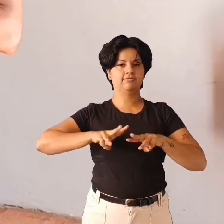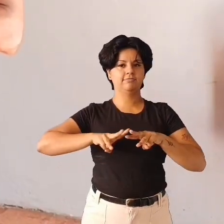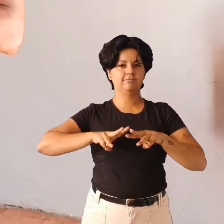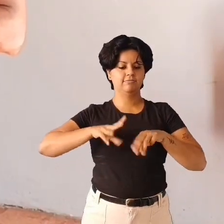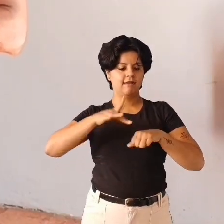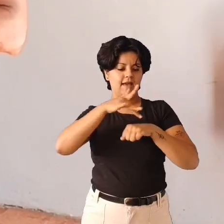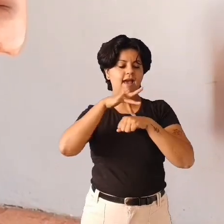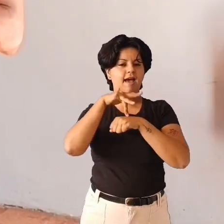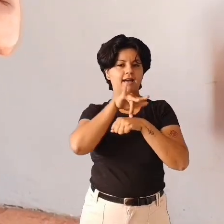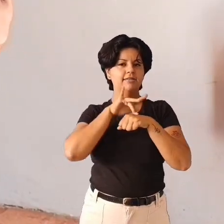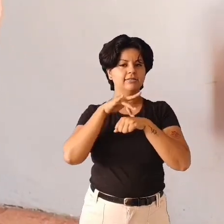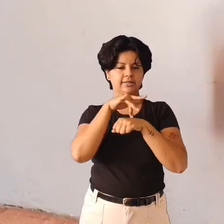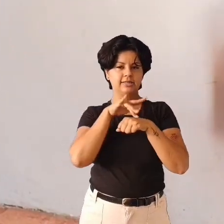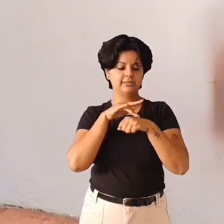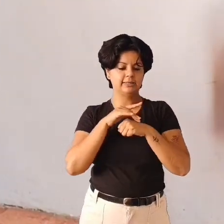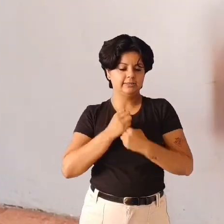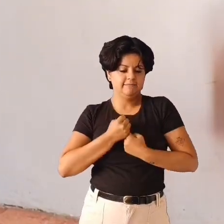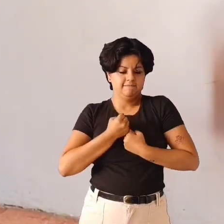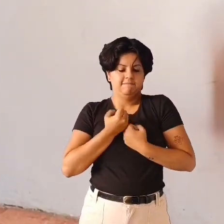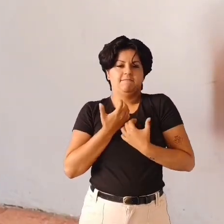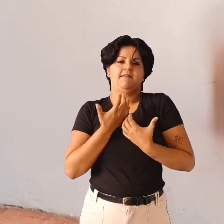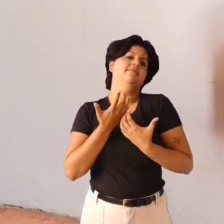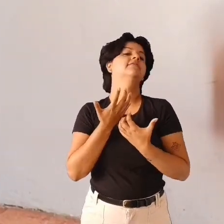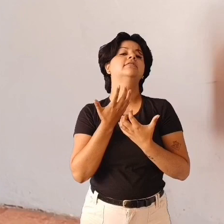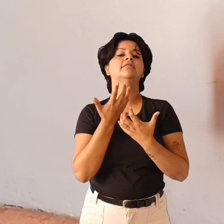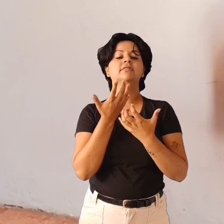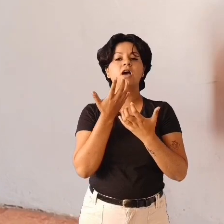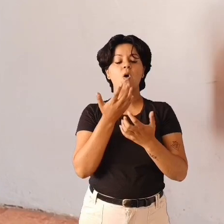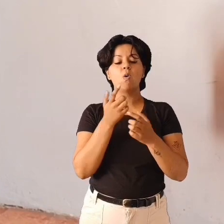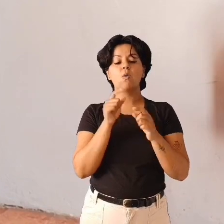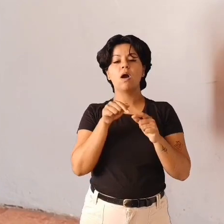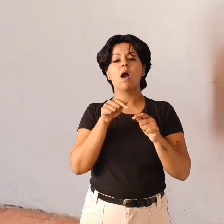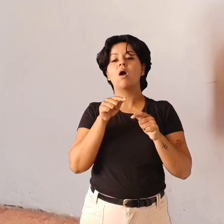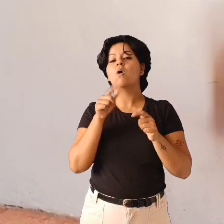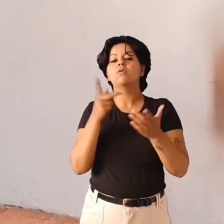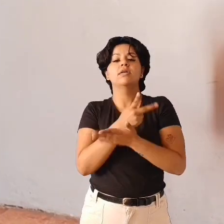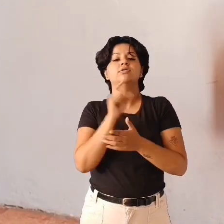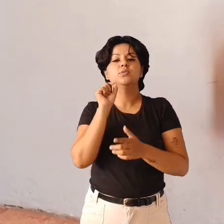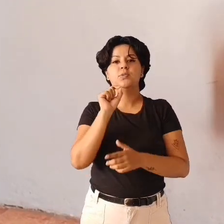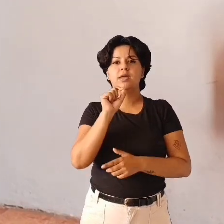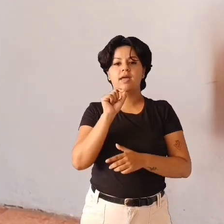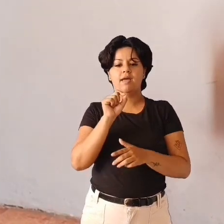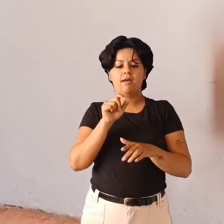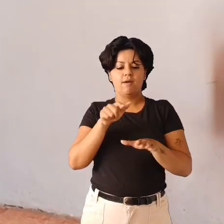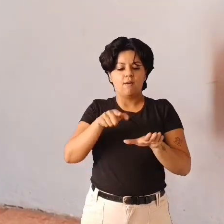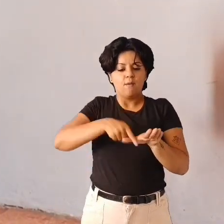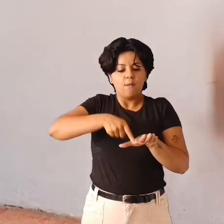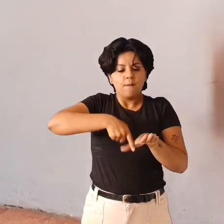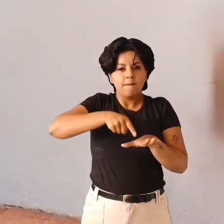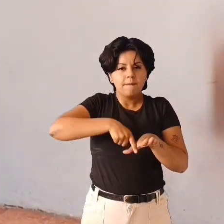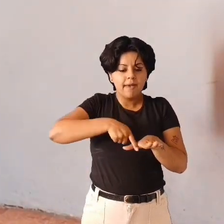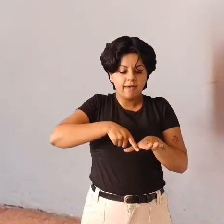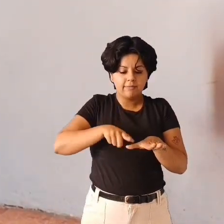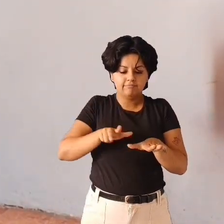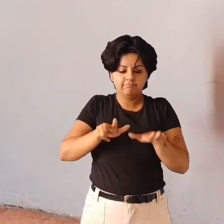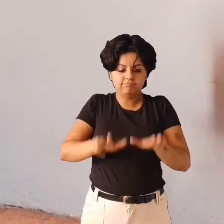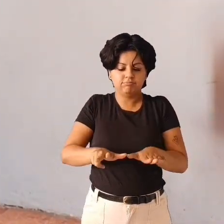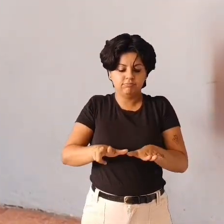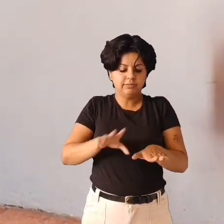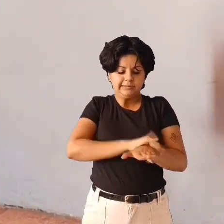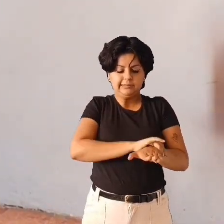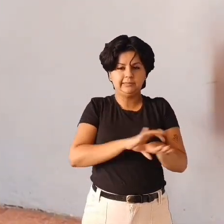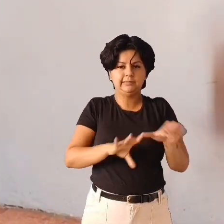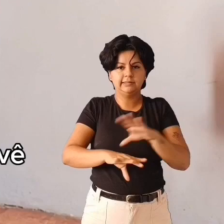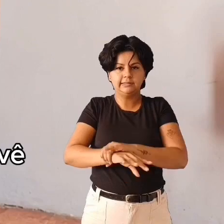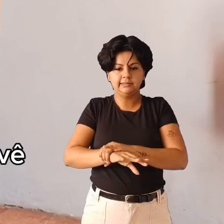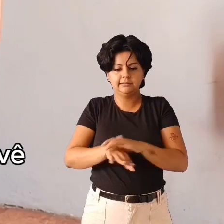marabaixo. O marabaixo, que é uma forma de dança onde simboliza muito aquela questão do negro estar